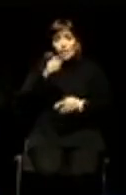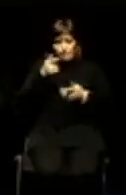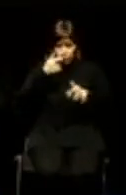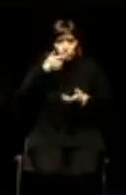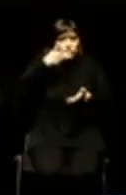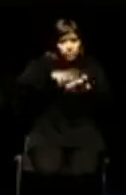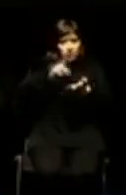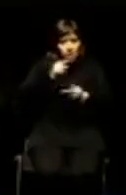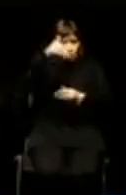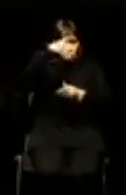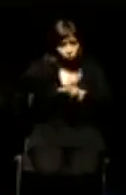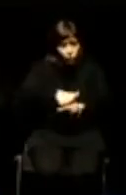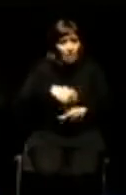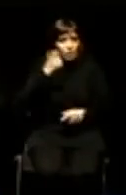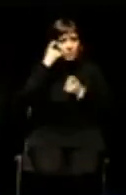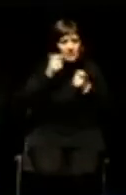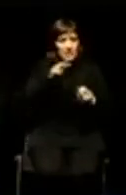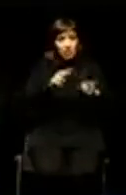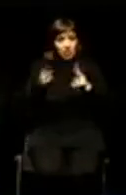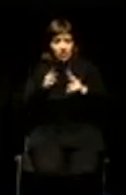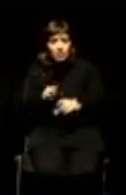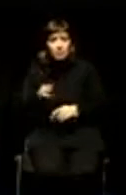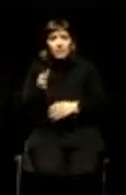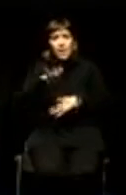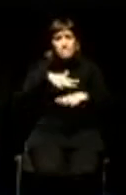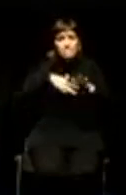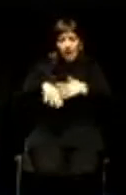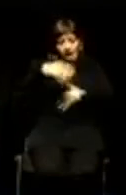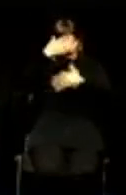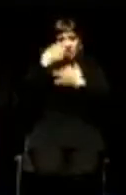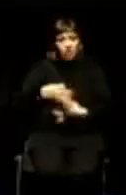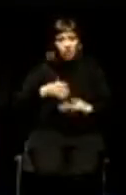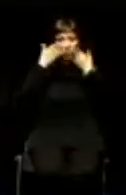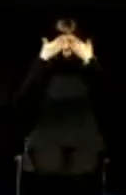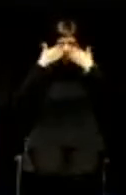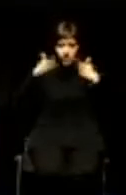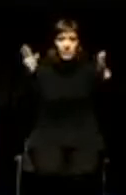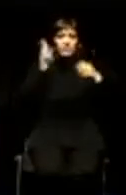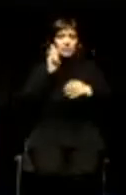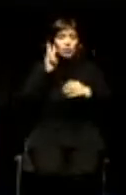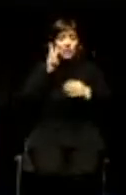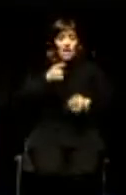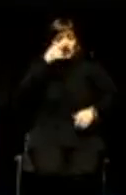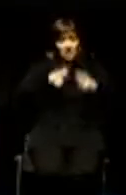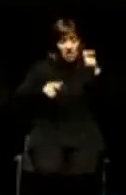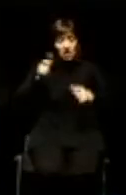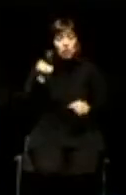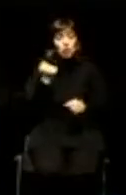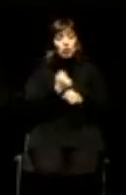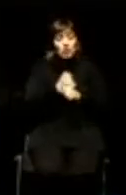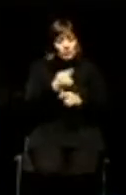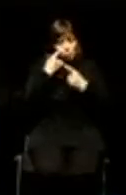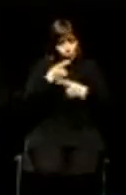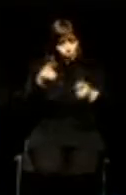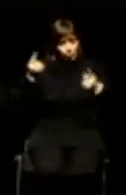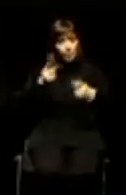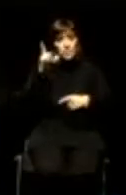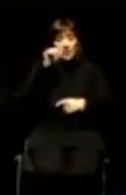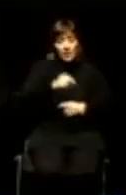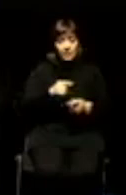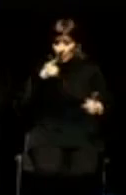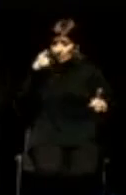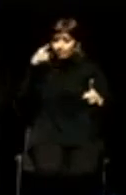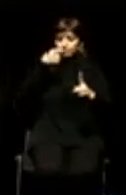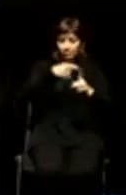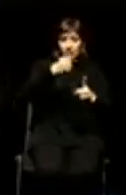pensar estrategicamente para agir democraticamente, valorizar a cidadania e o serviço público, pretender servir os